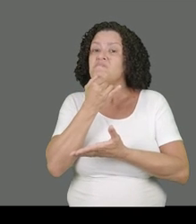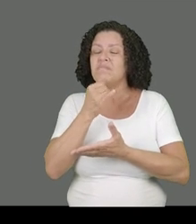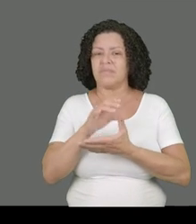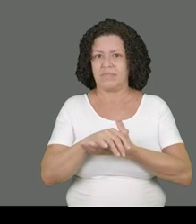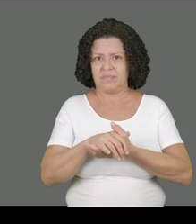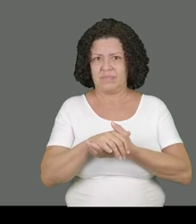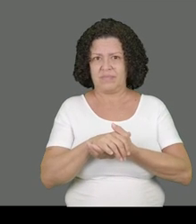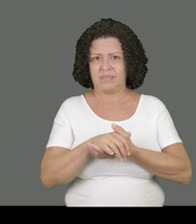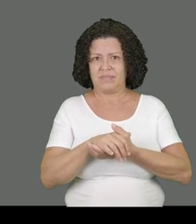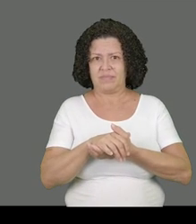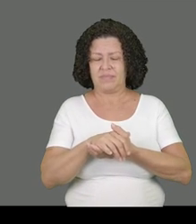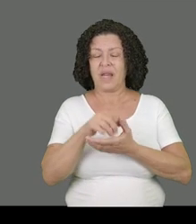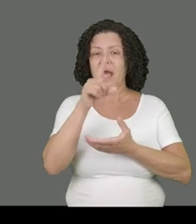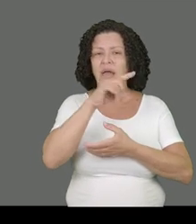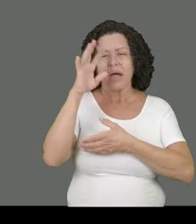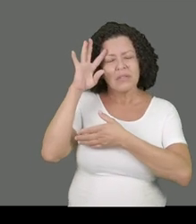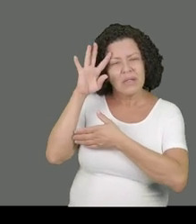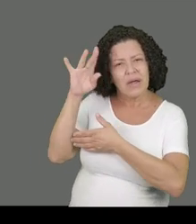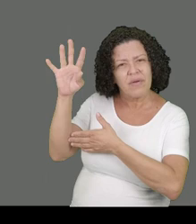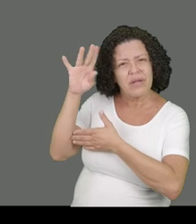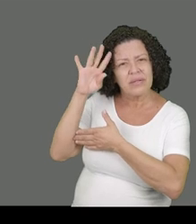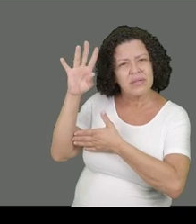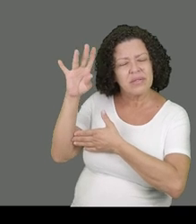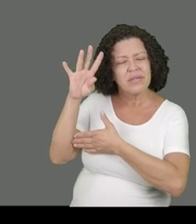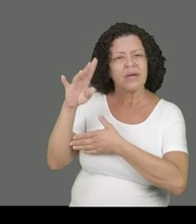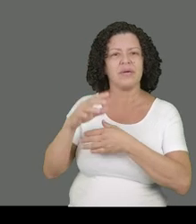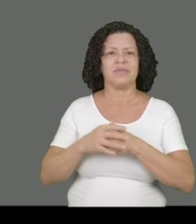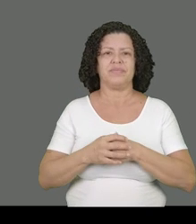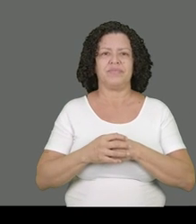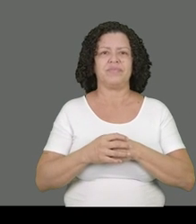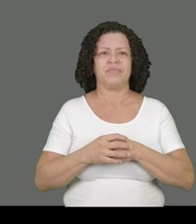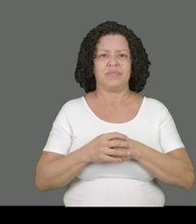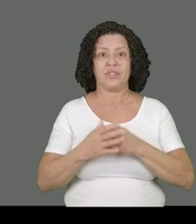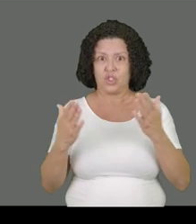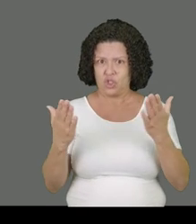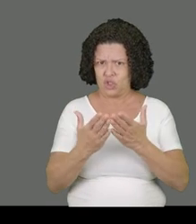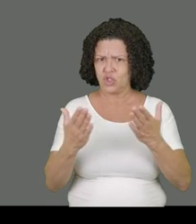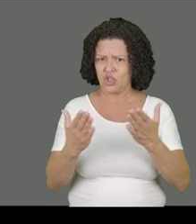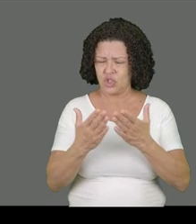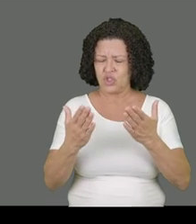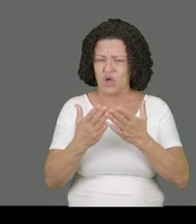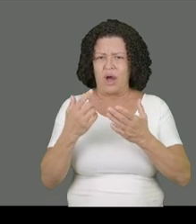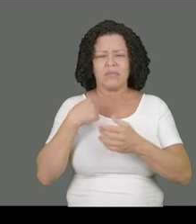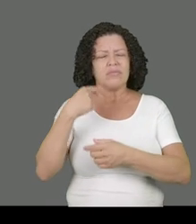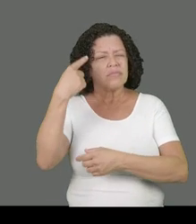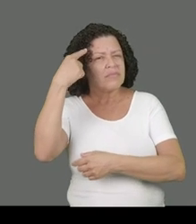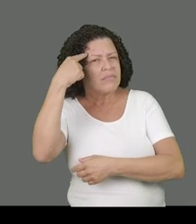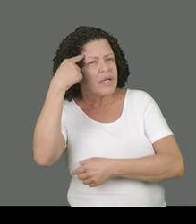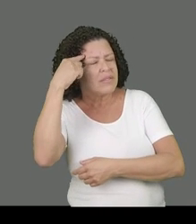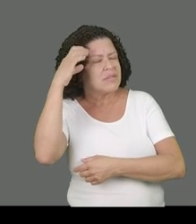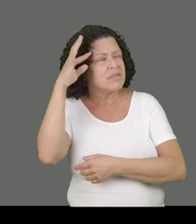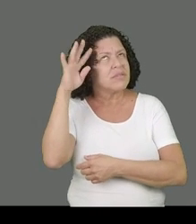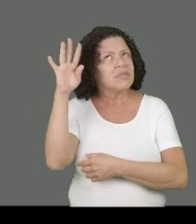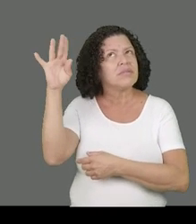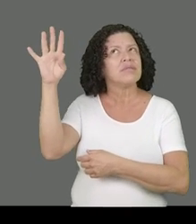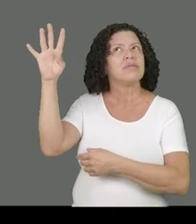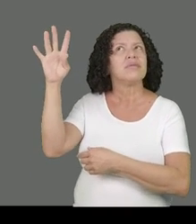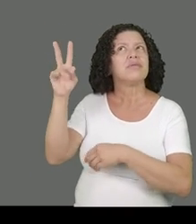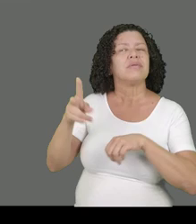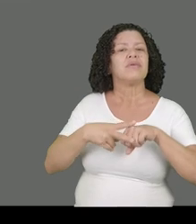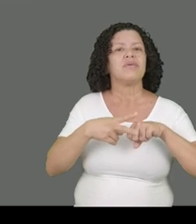devida. Então, que essa reflexão da noite de hoje nos